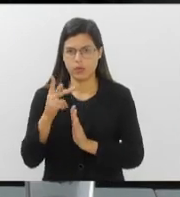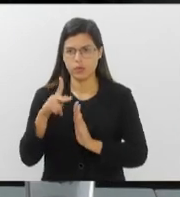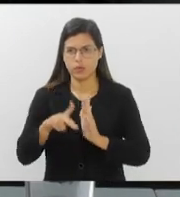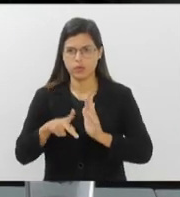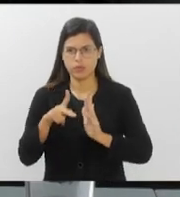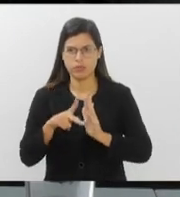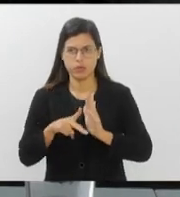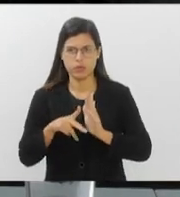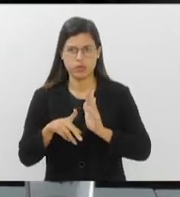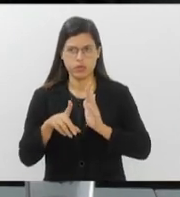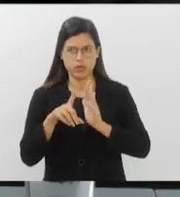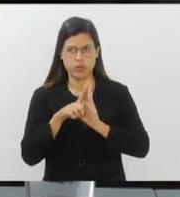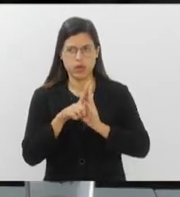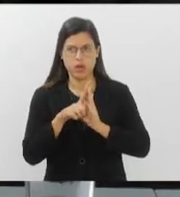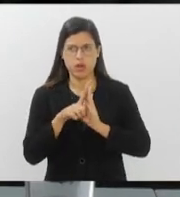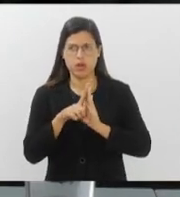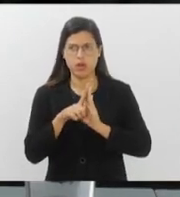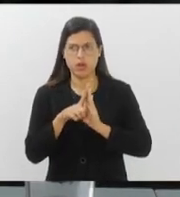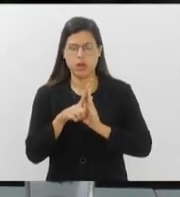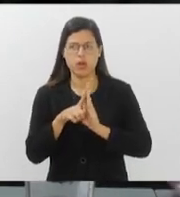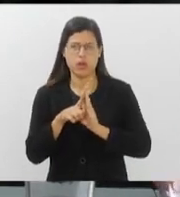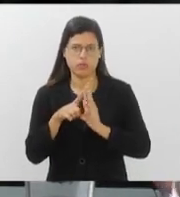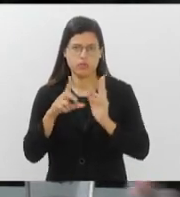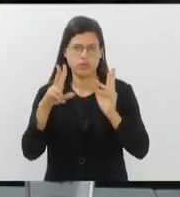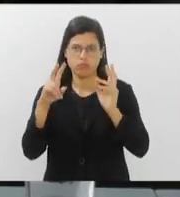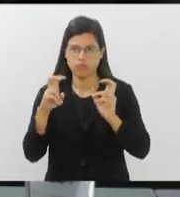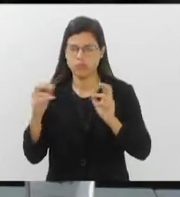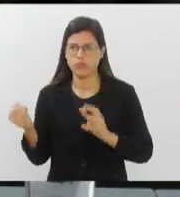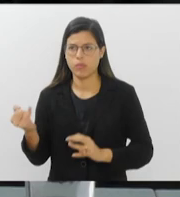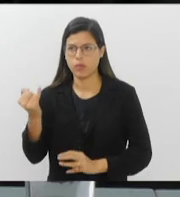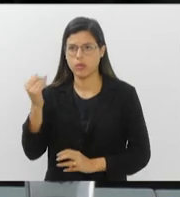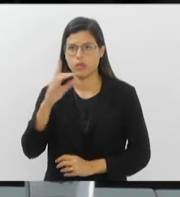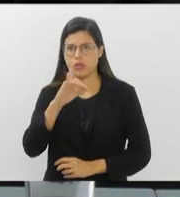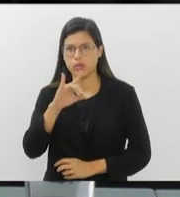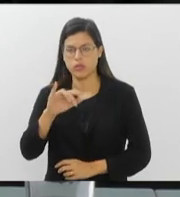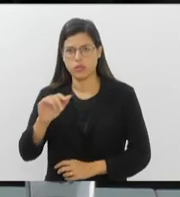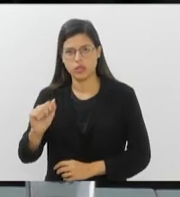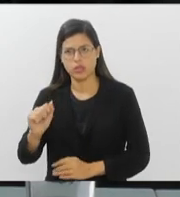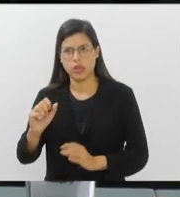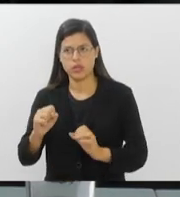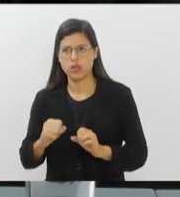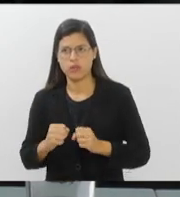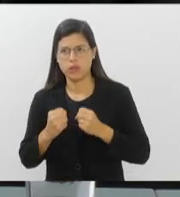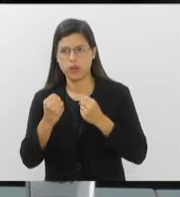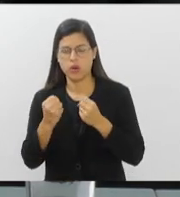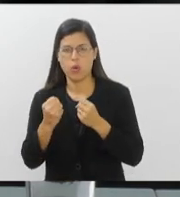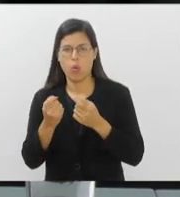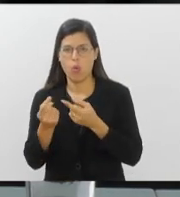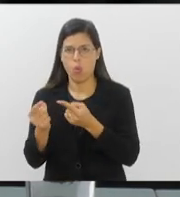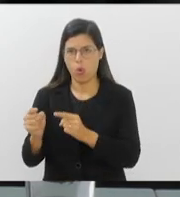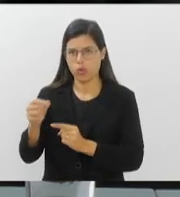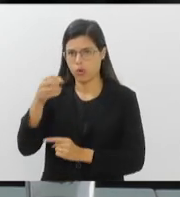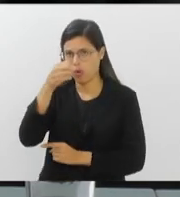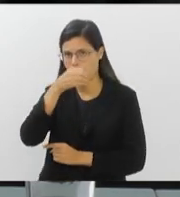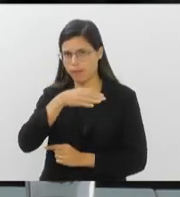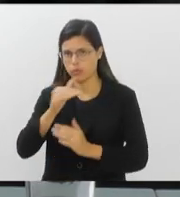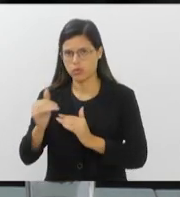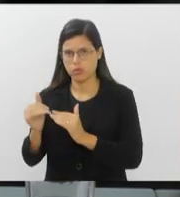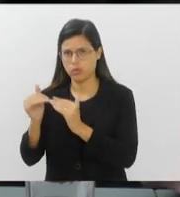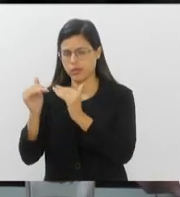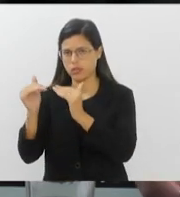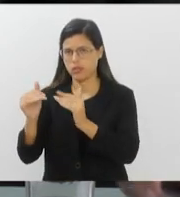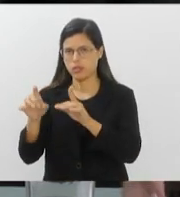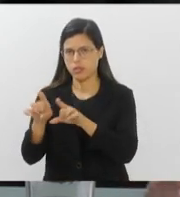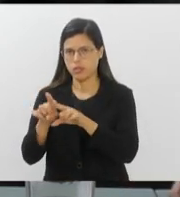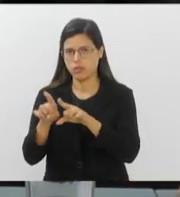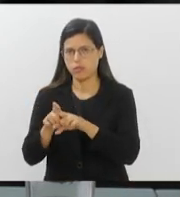pega um tema absolutamente relevante, que é o Dia da Defesa contra o Abuso de Autoridade e o Estado Democrático